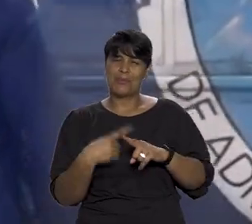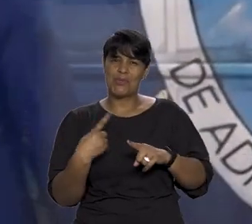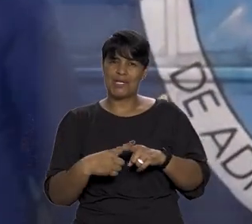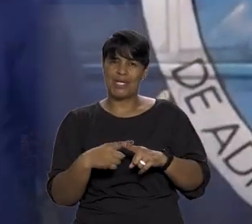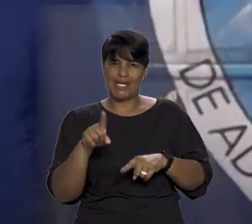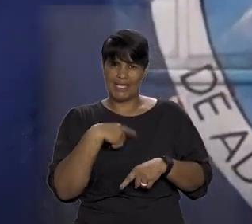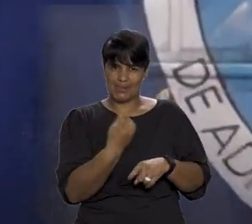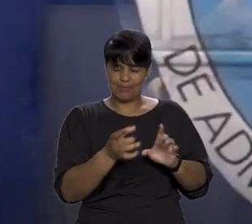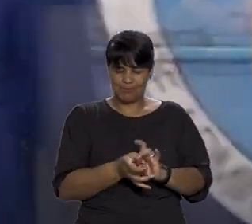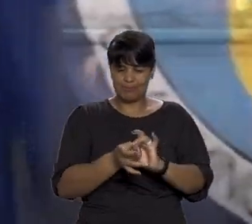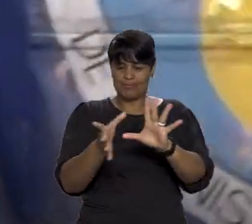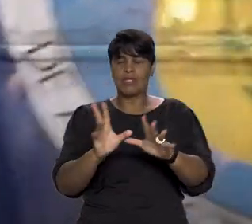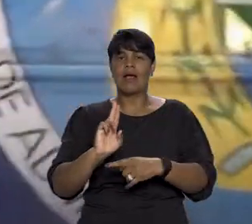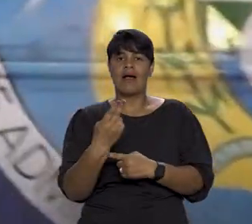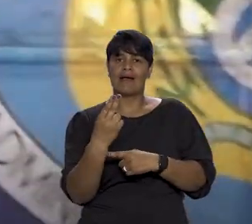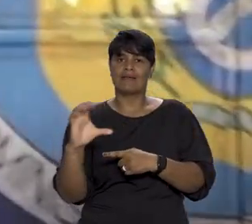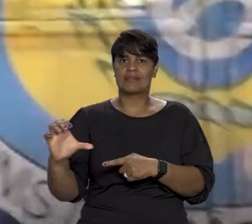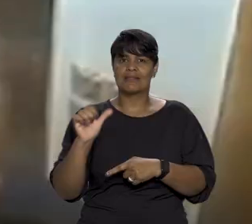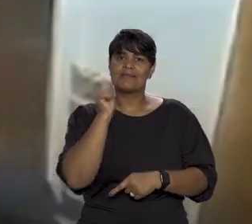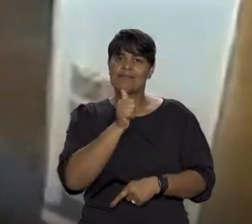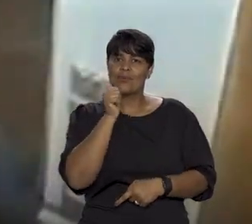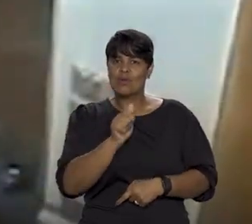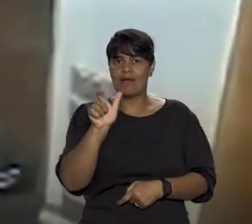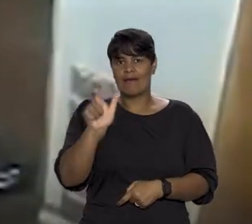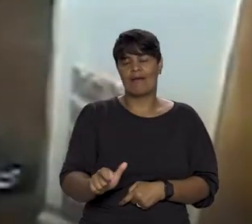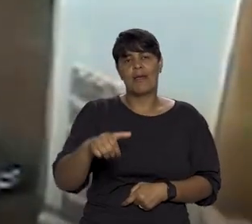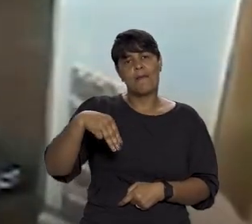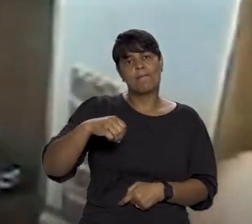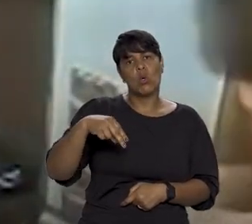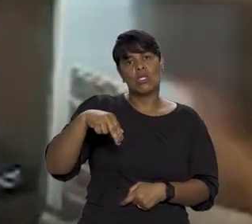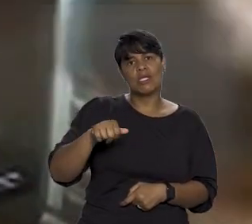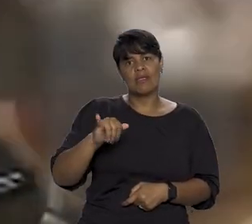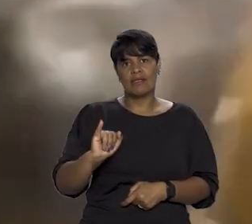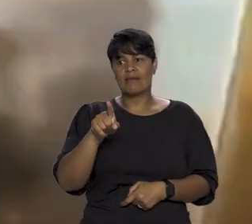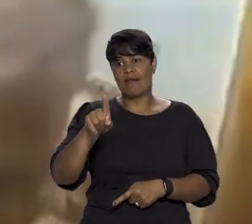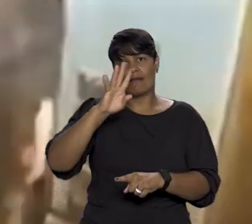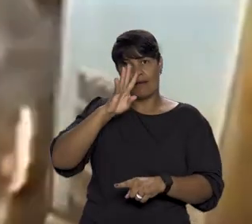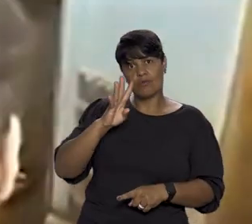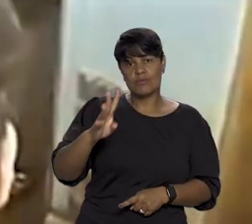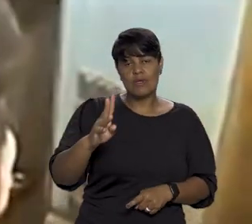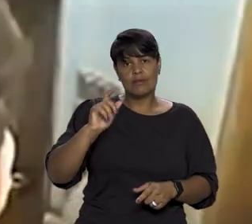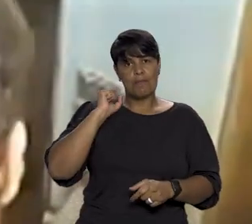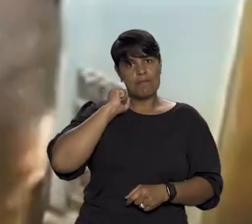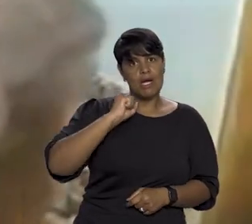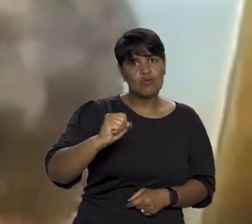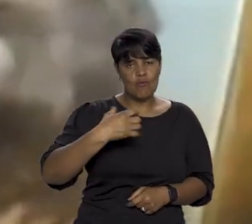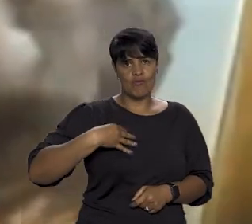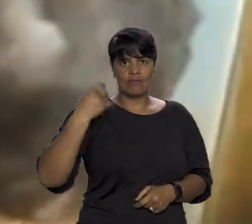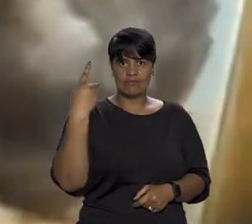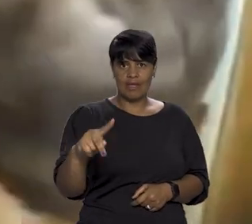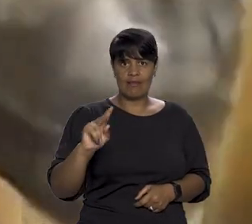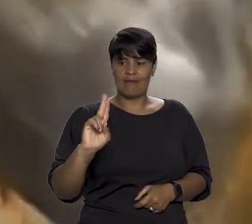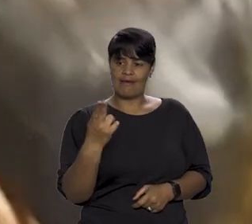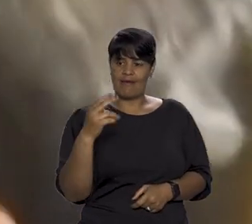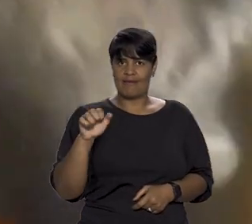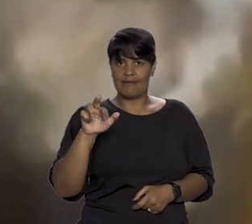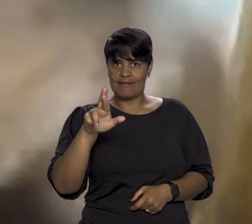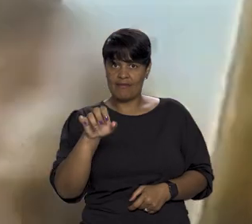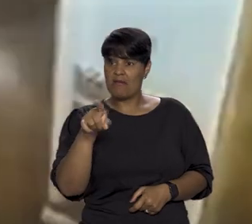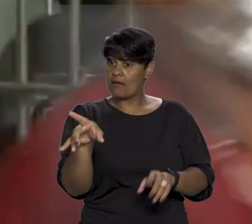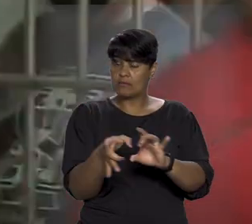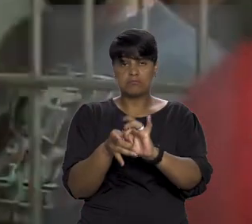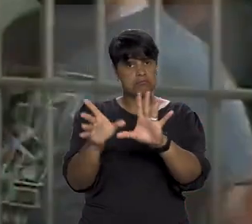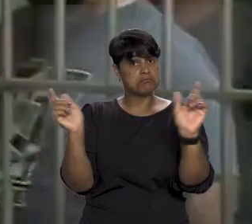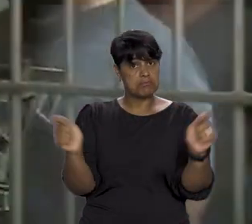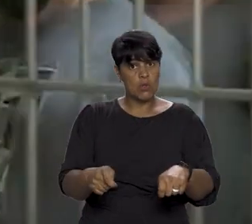habeas corpus para a Monique Medeiros acusada da morte do próprio filho em riborel para que ela pudesse aguardar o julgamento em